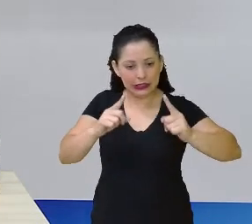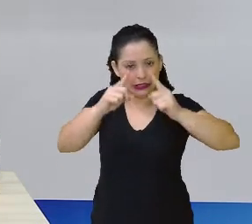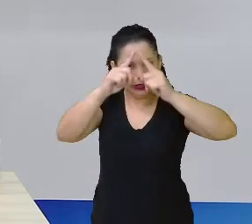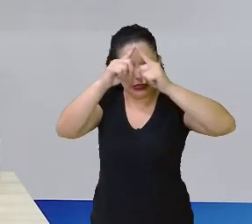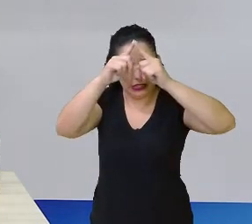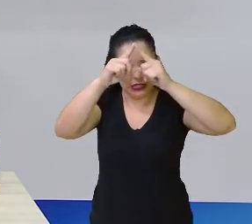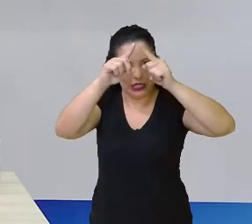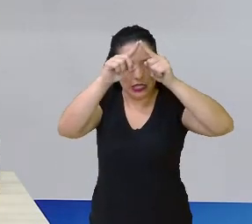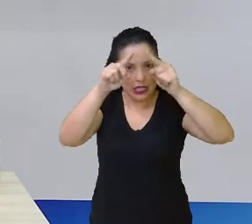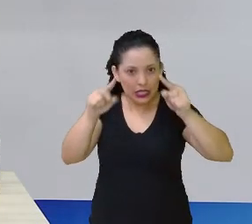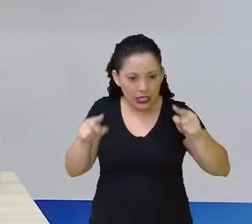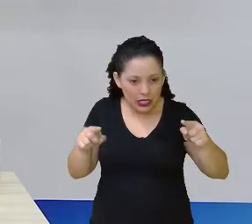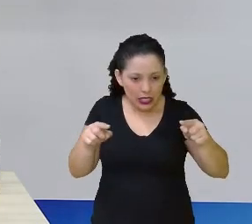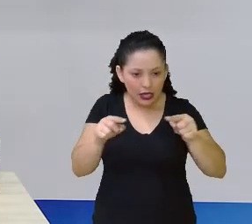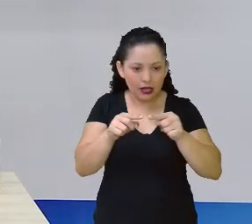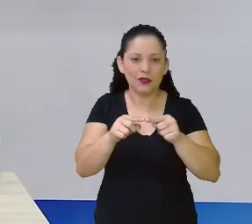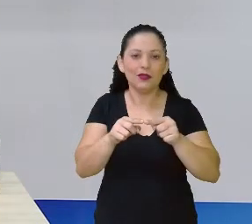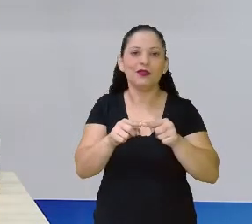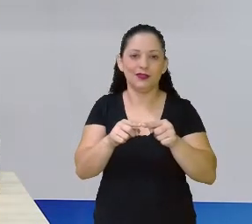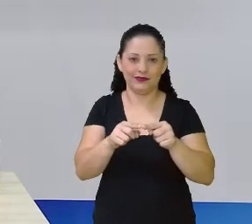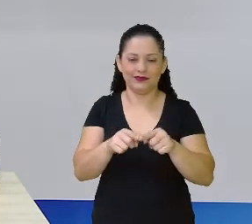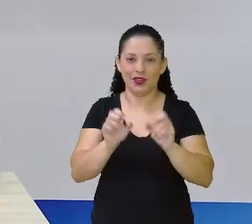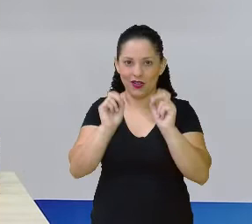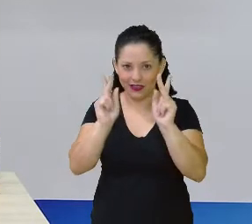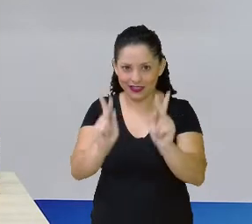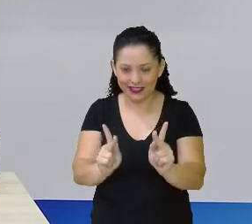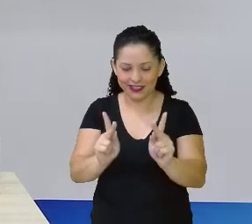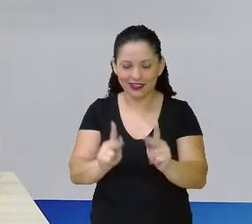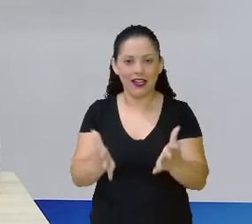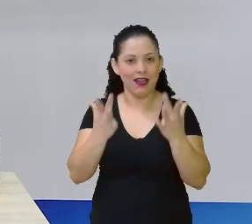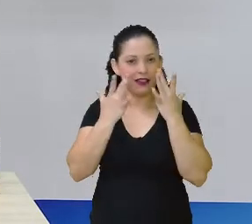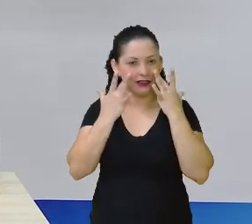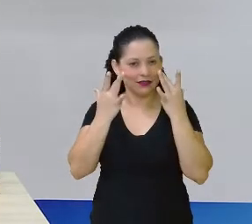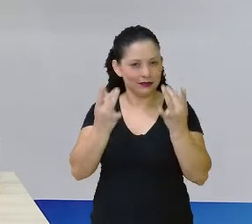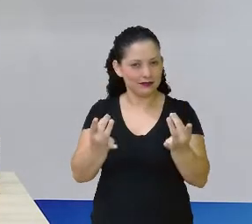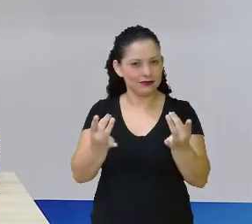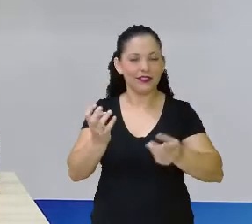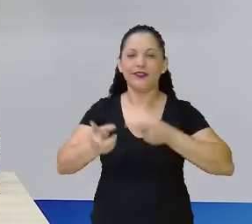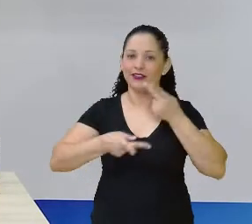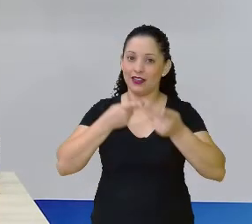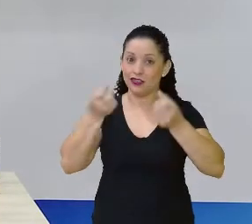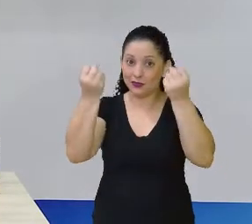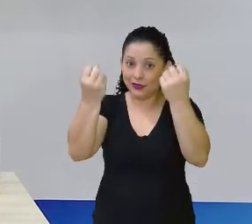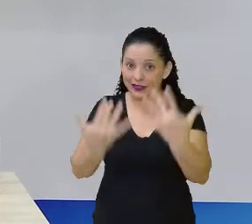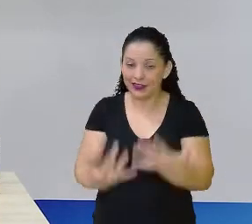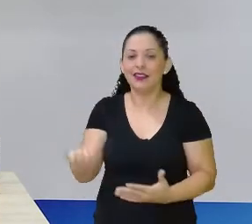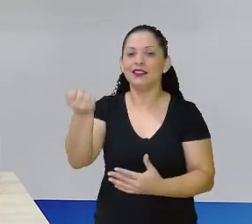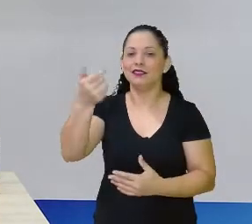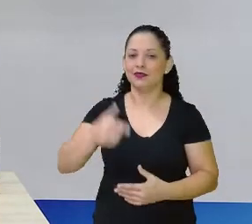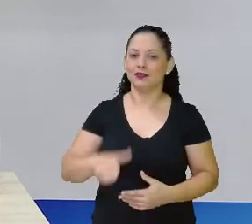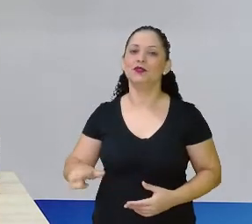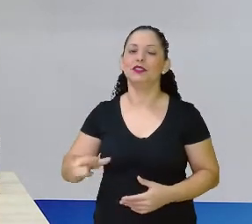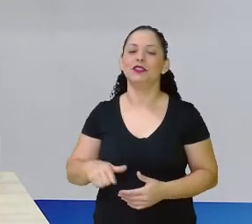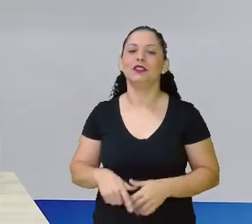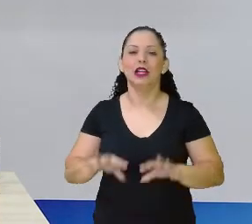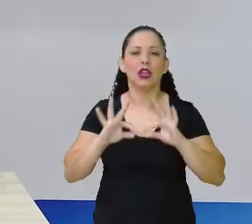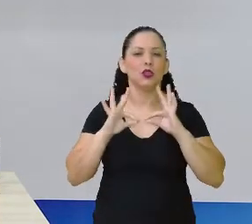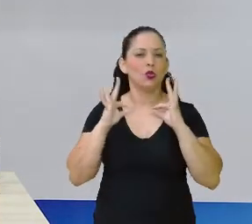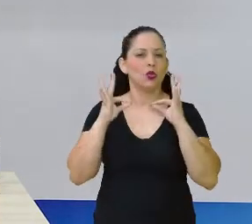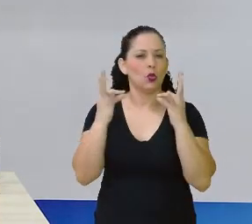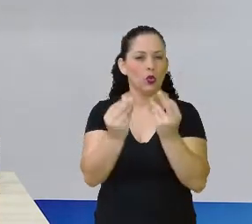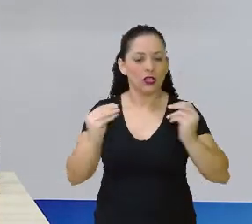Beleza? Tranquilo até aí? Presta atenção, vou falar mais uma vez. Todas